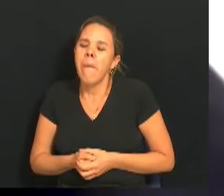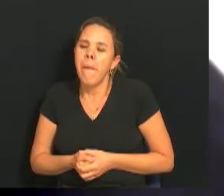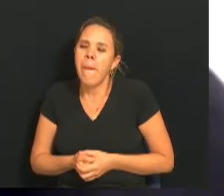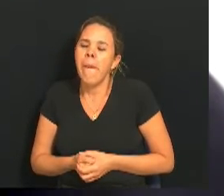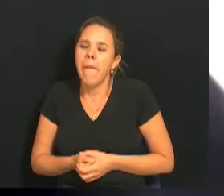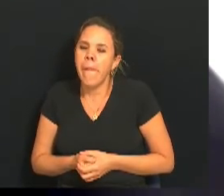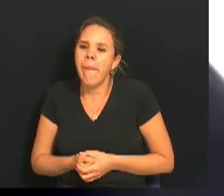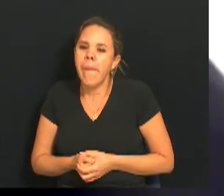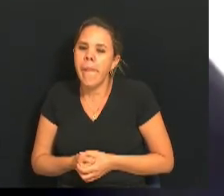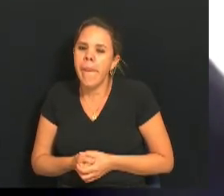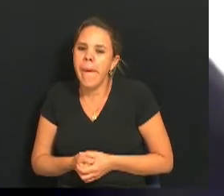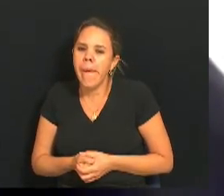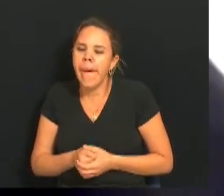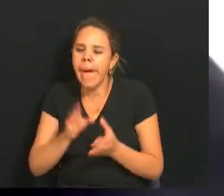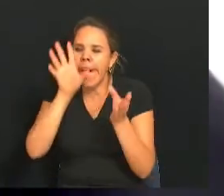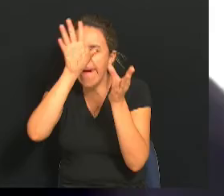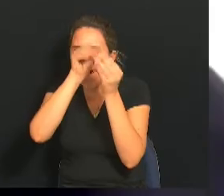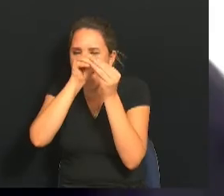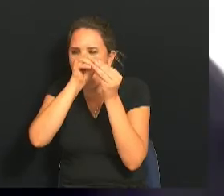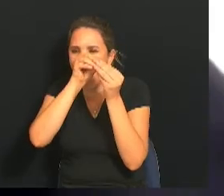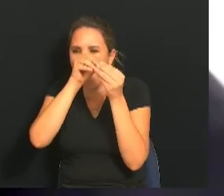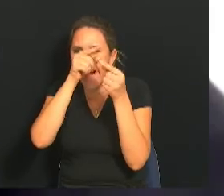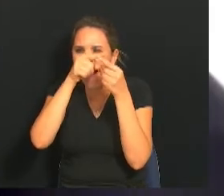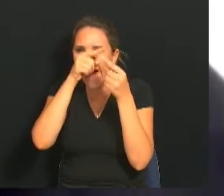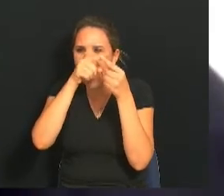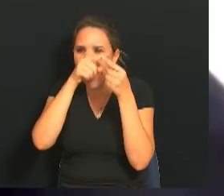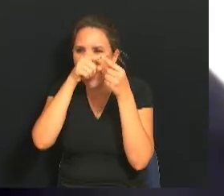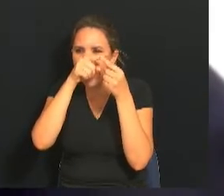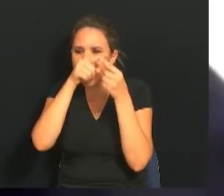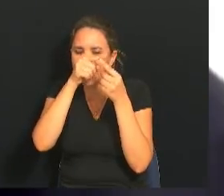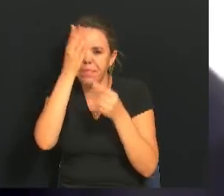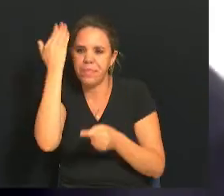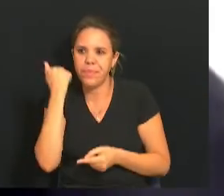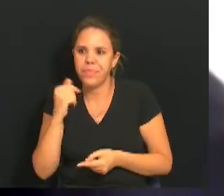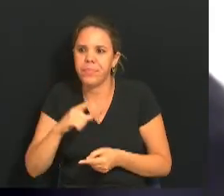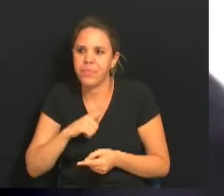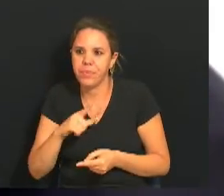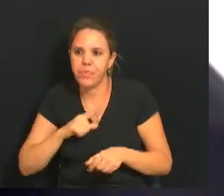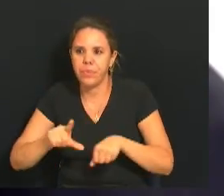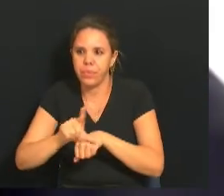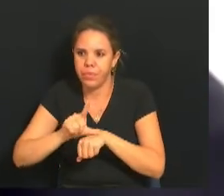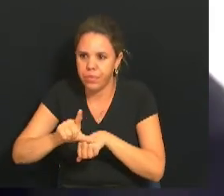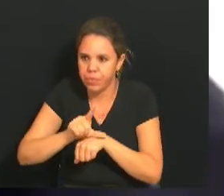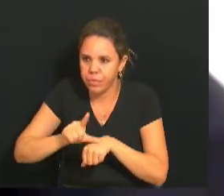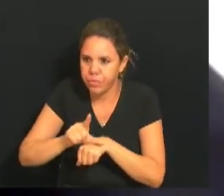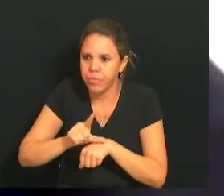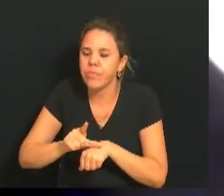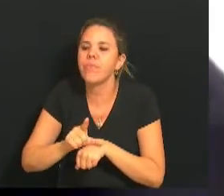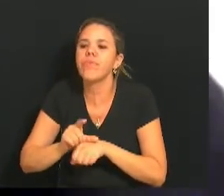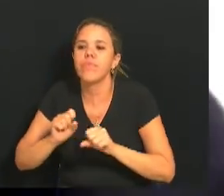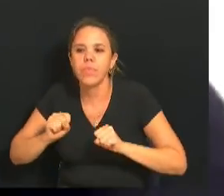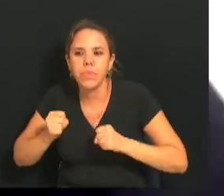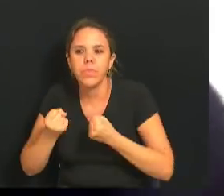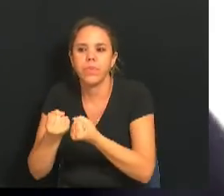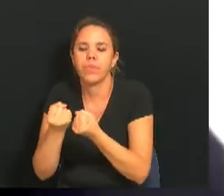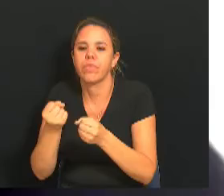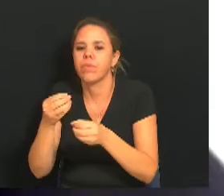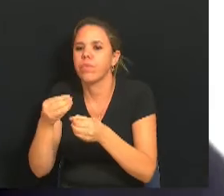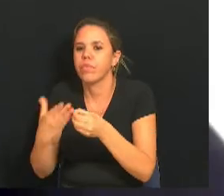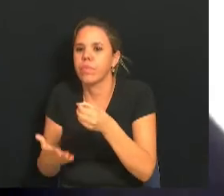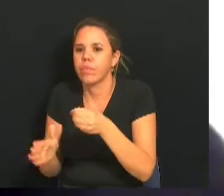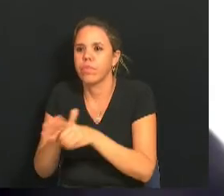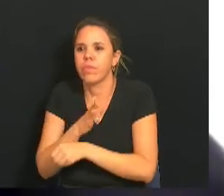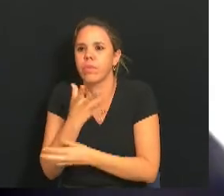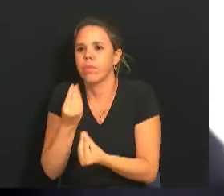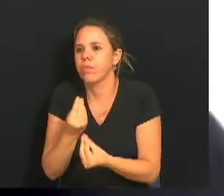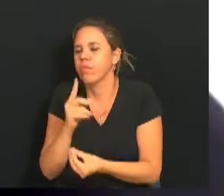Então, enfim, porque mesmo a gente sabendo que mesmo tendo uma legislação fortalecida e robusta, isso não garante